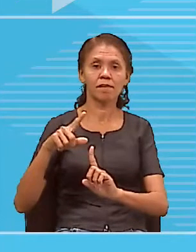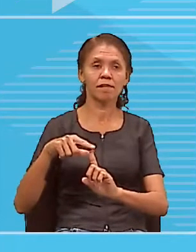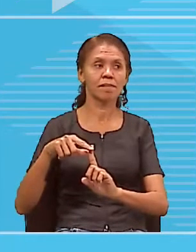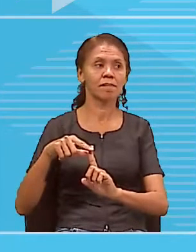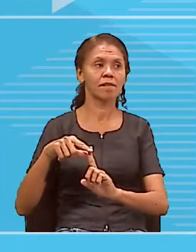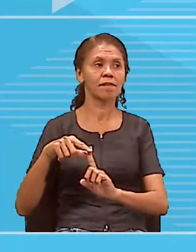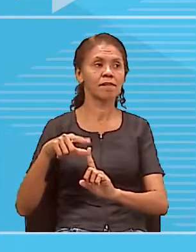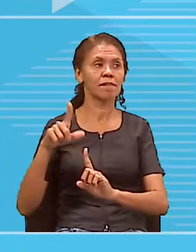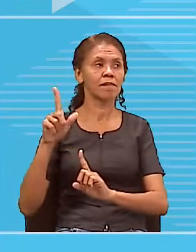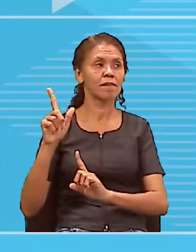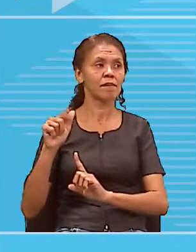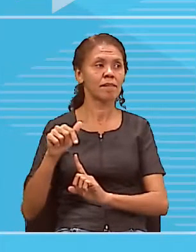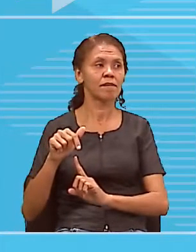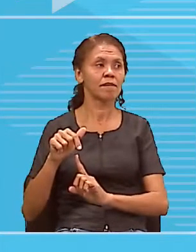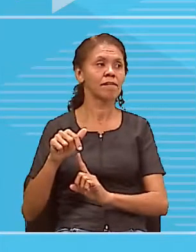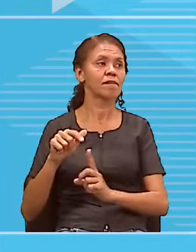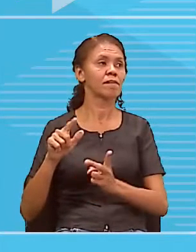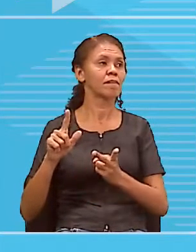da interferência